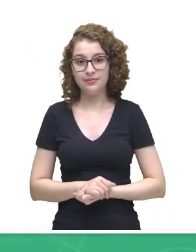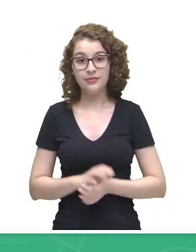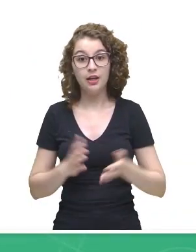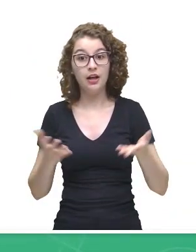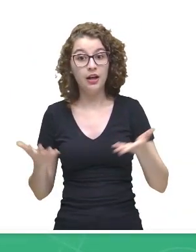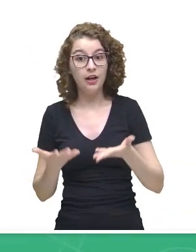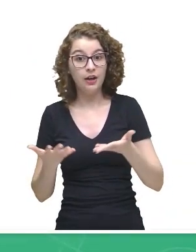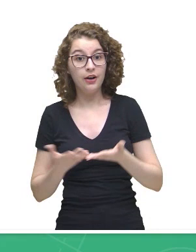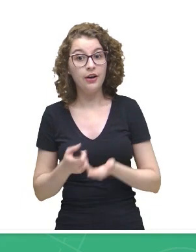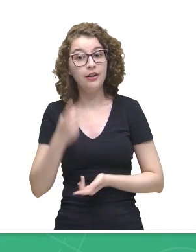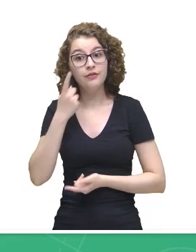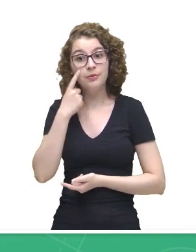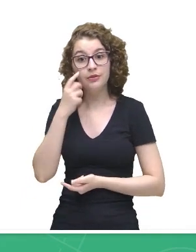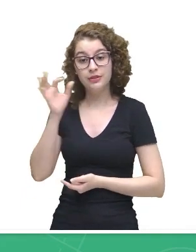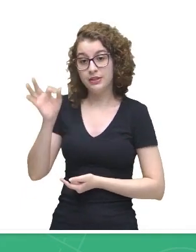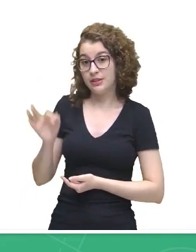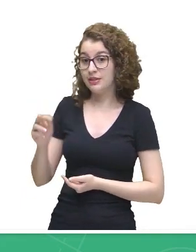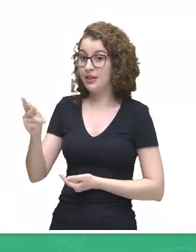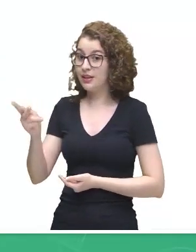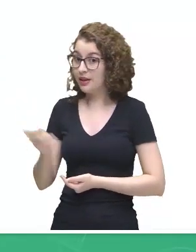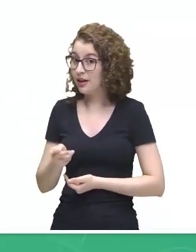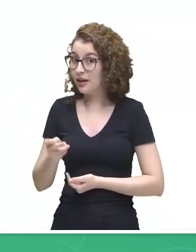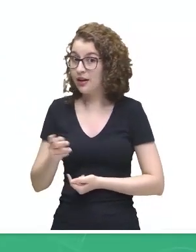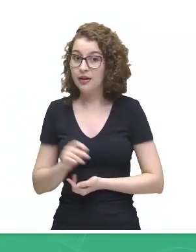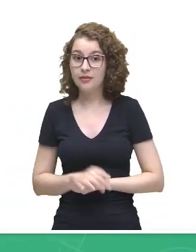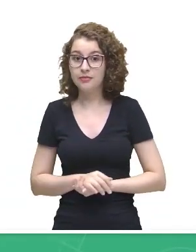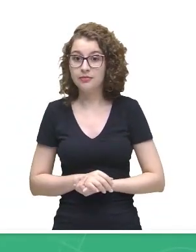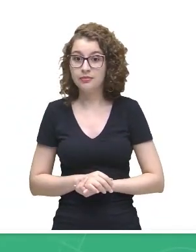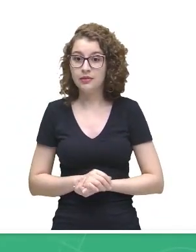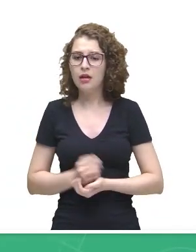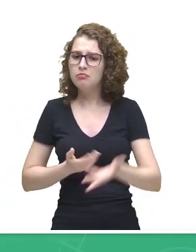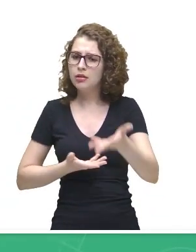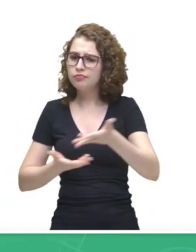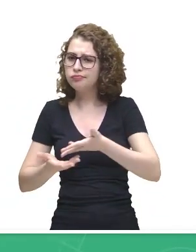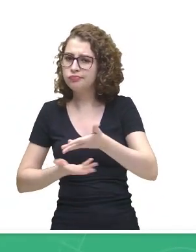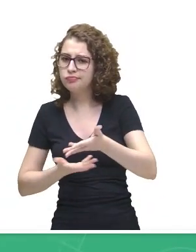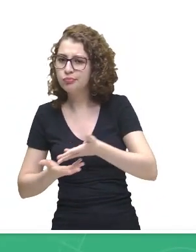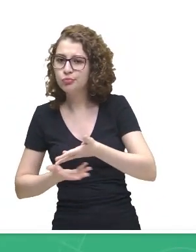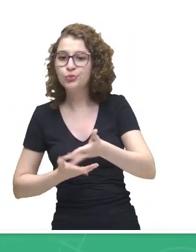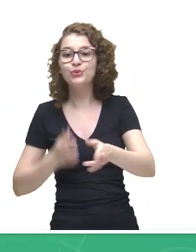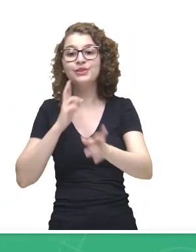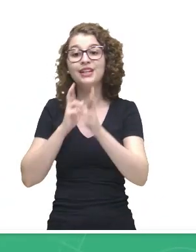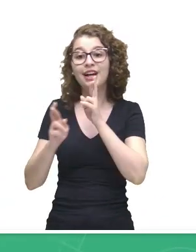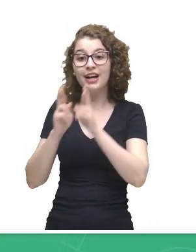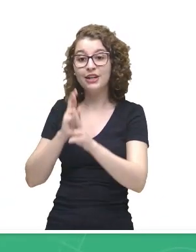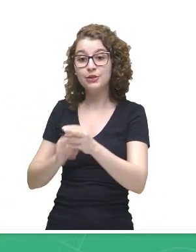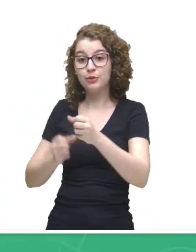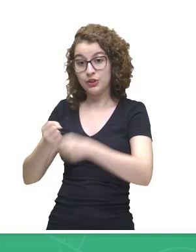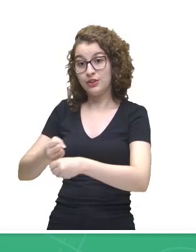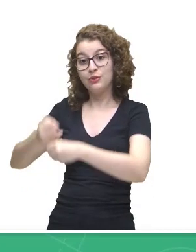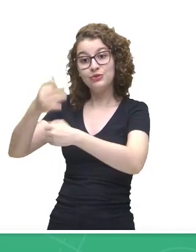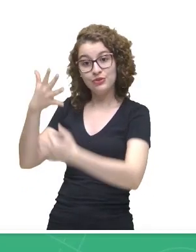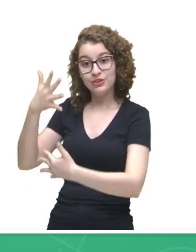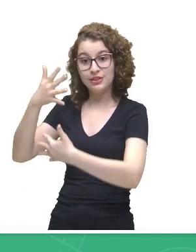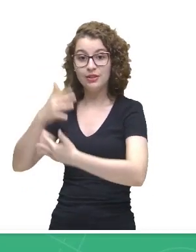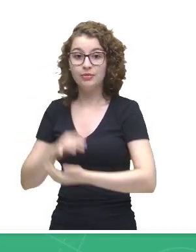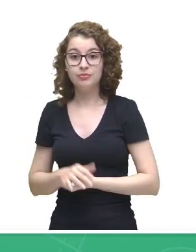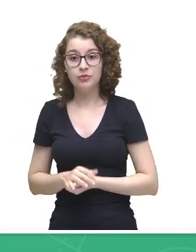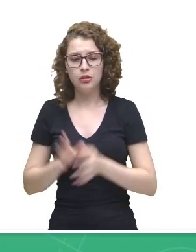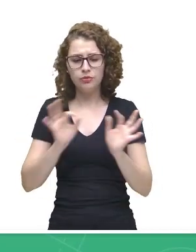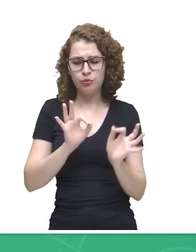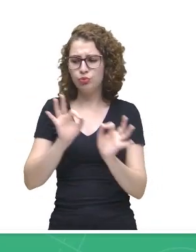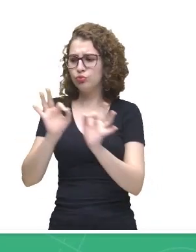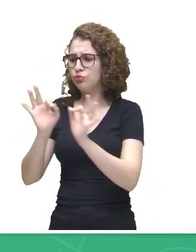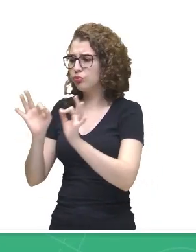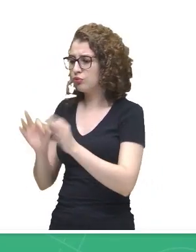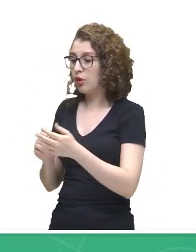agora eu vou fazer a correção e vão compartilhando aí as respostas de vocês no chat. Estaremos acompanhando,